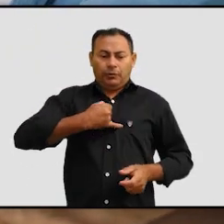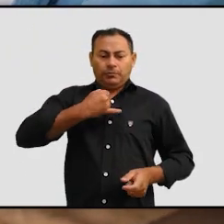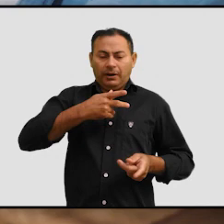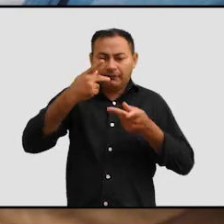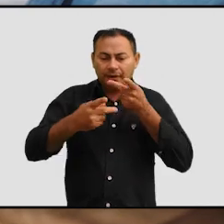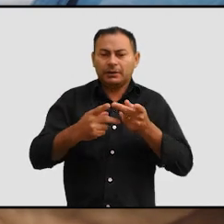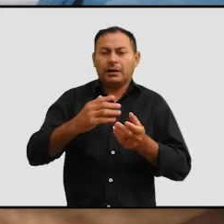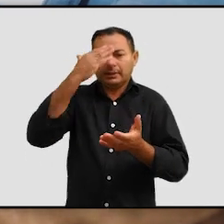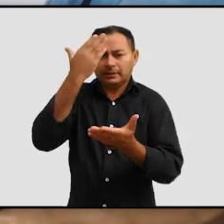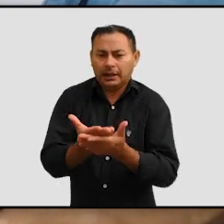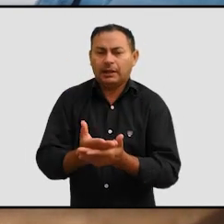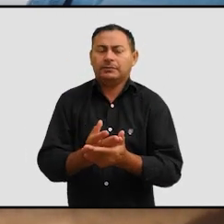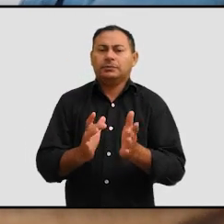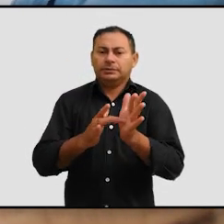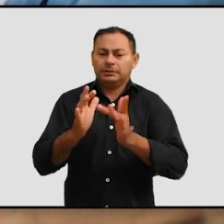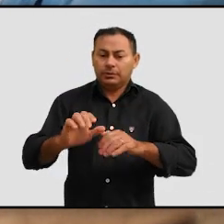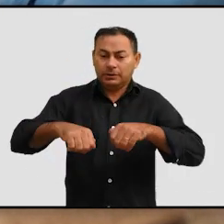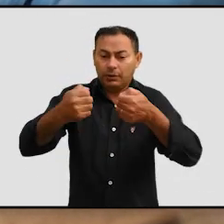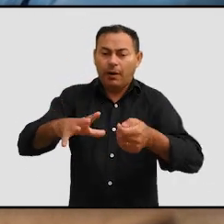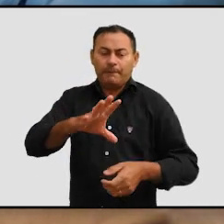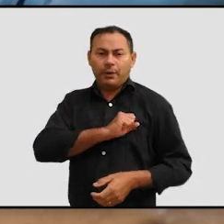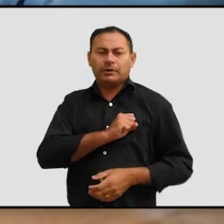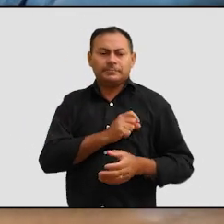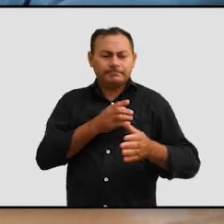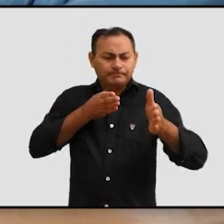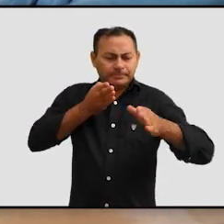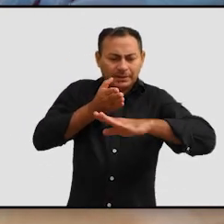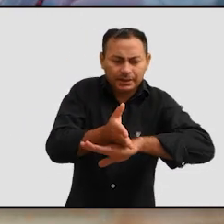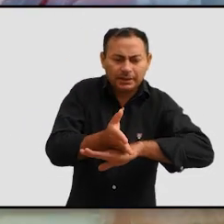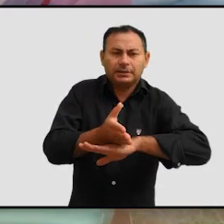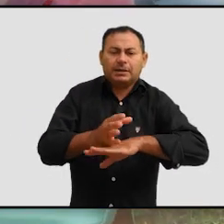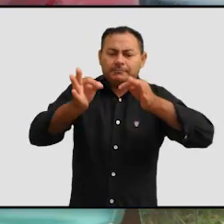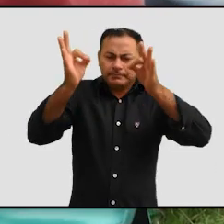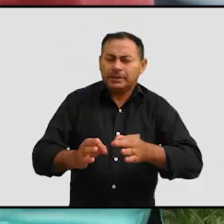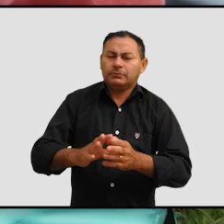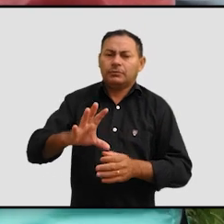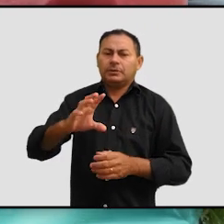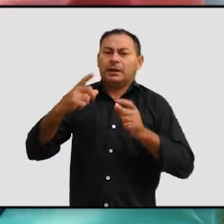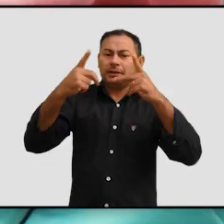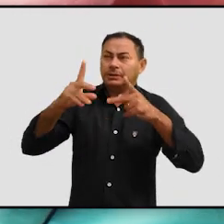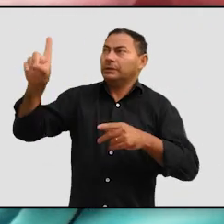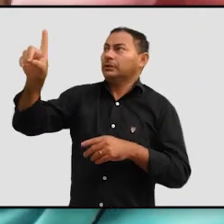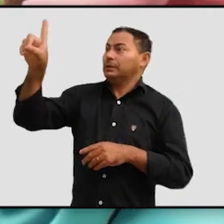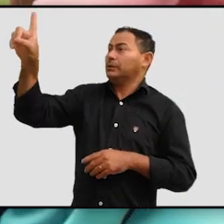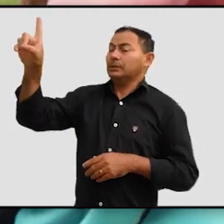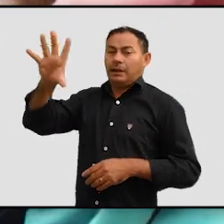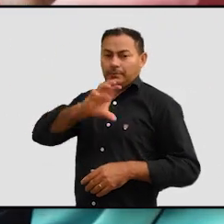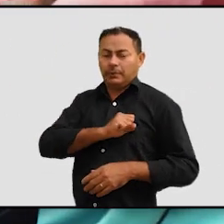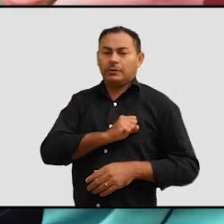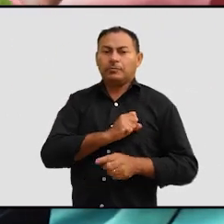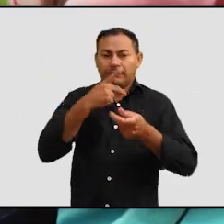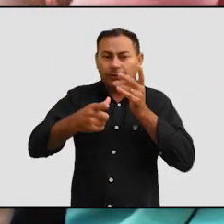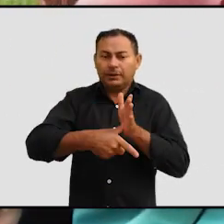Jesus deu ao amor, estaremos penetrando na essência e na natureza de Deus. Deus é amor, conforme